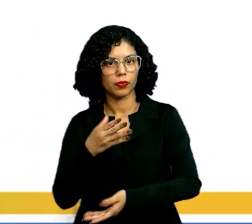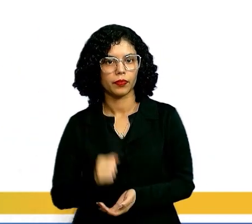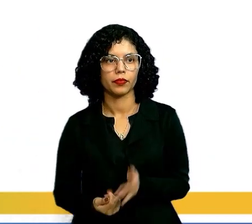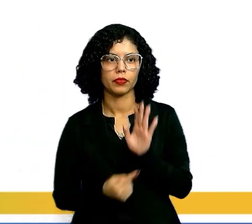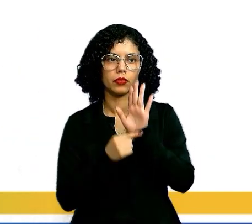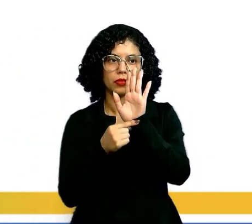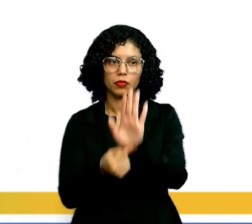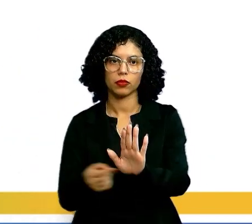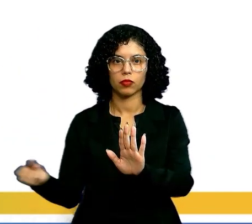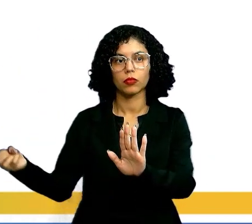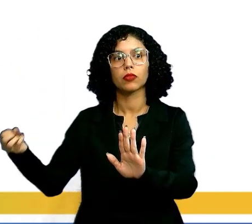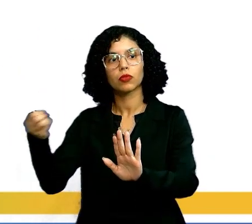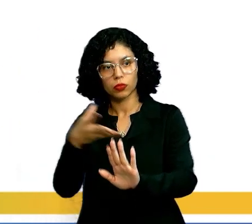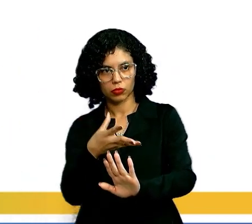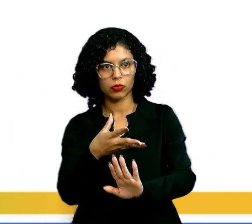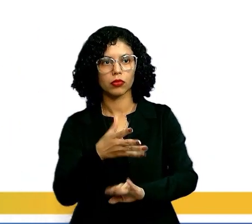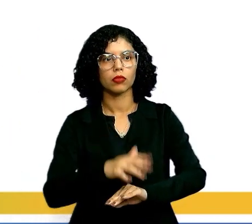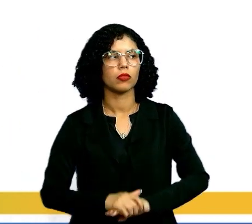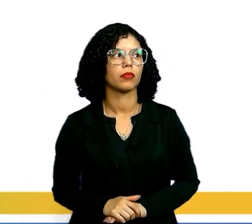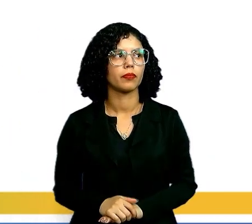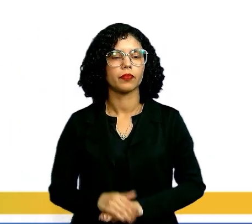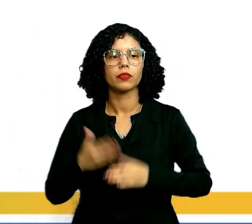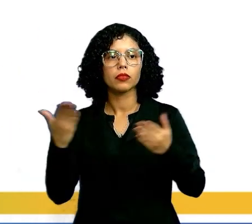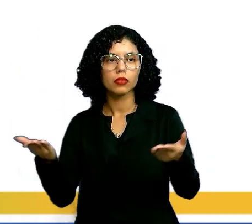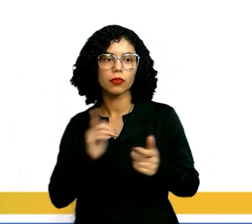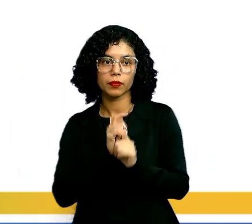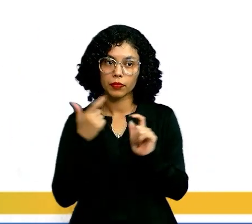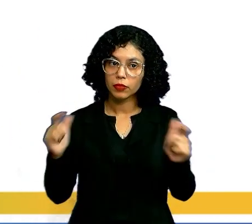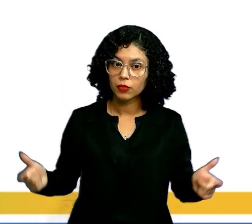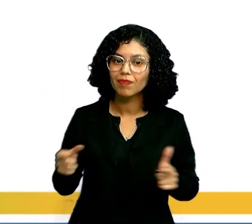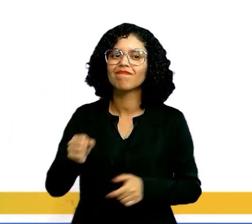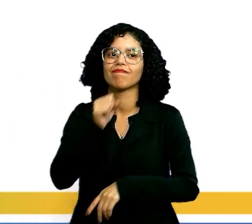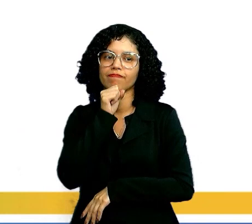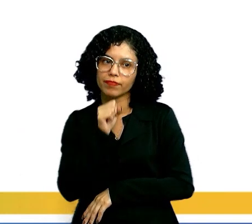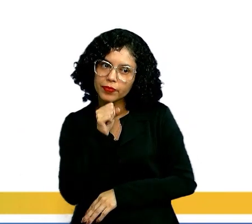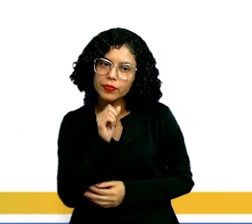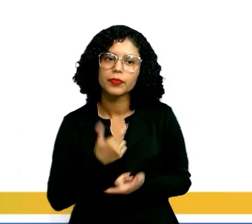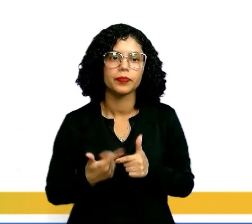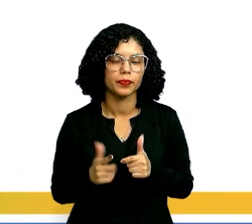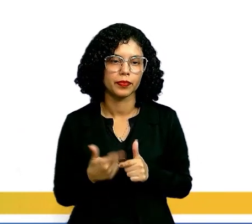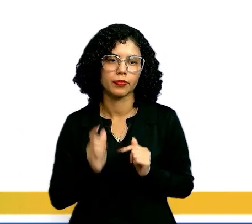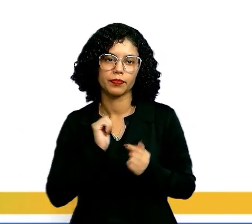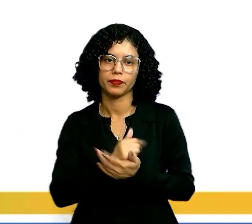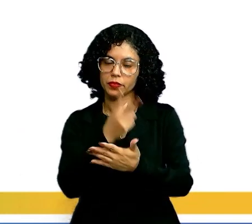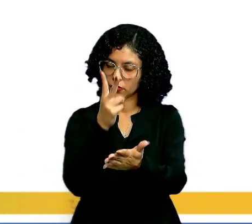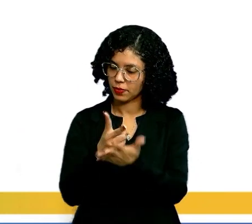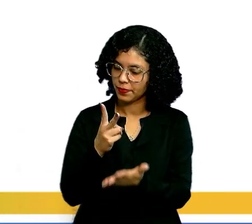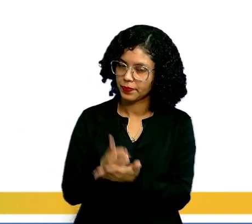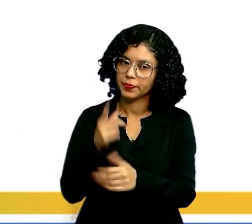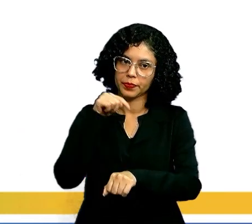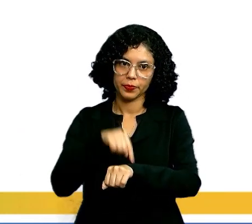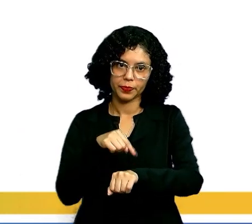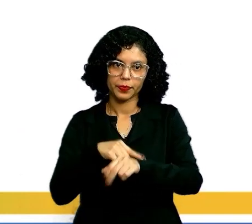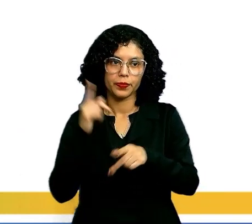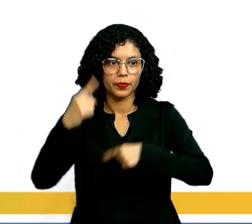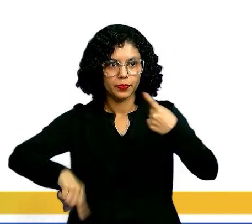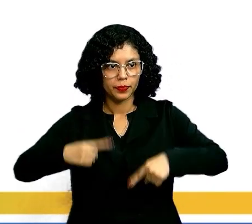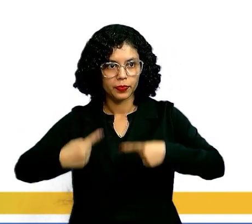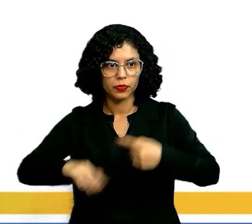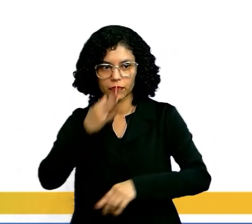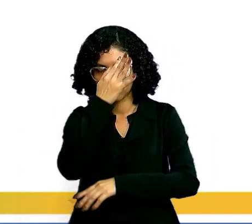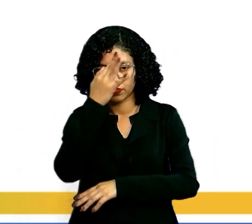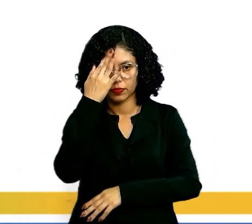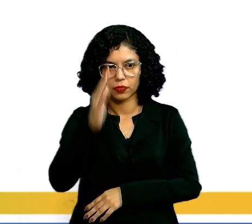luz dá uma forma nova a esse grande e velho problema ao mesmo tempo